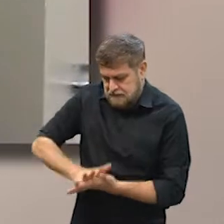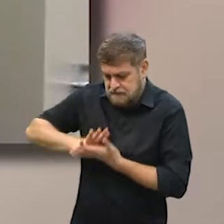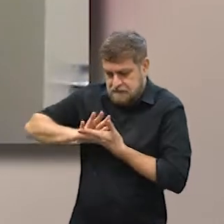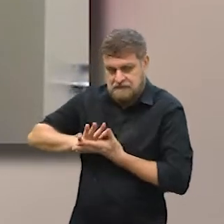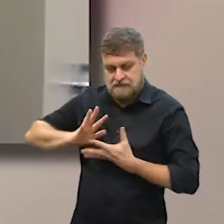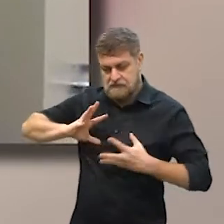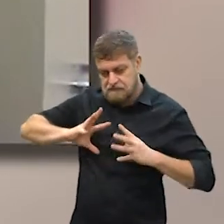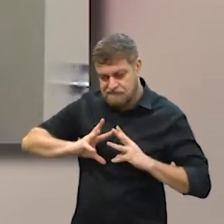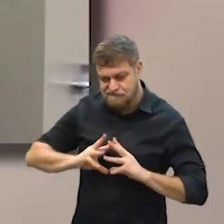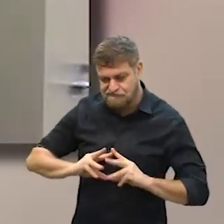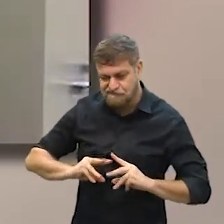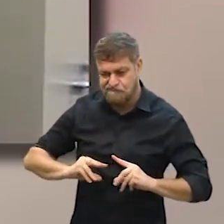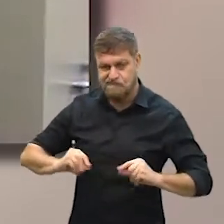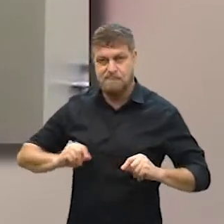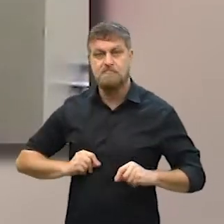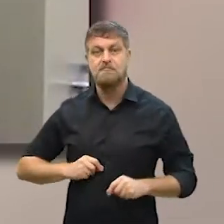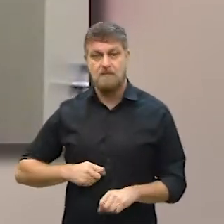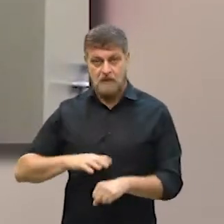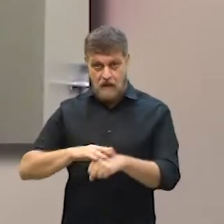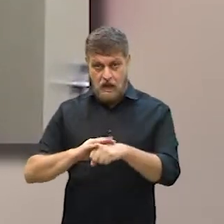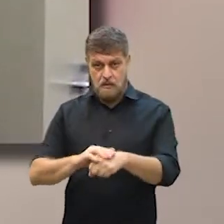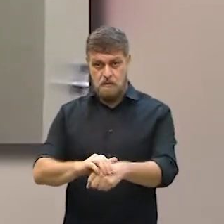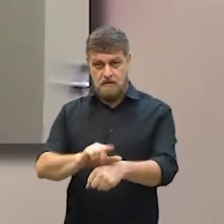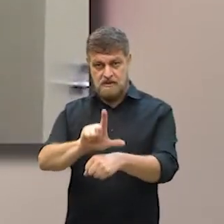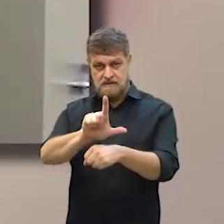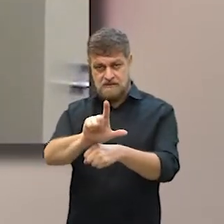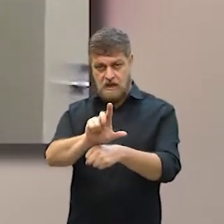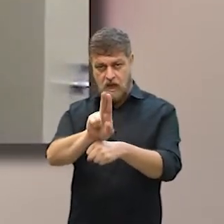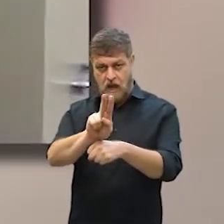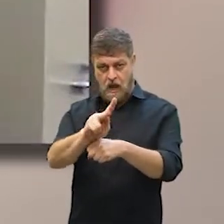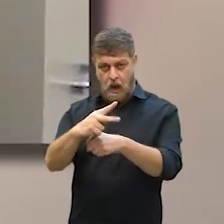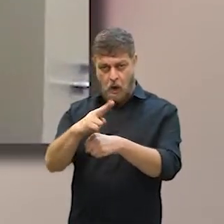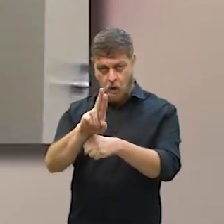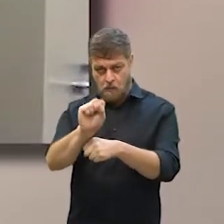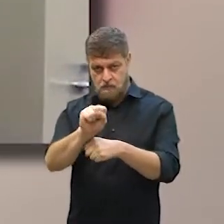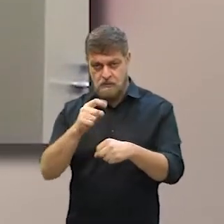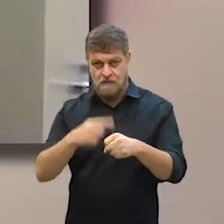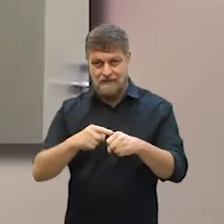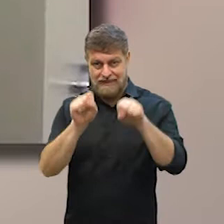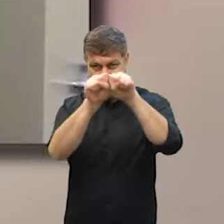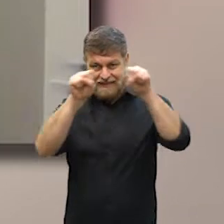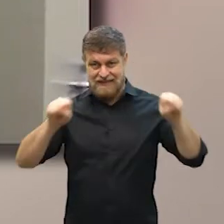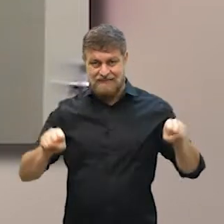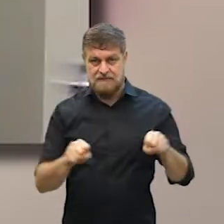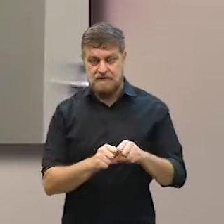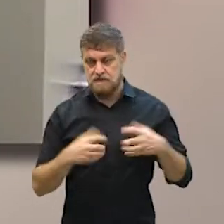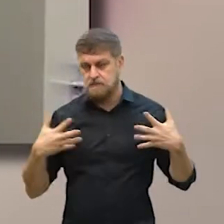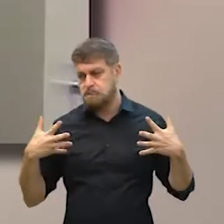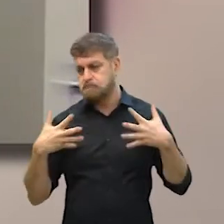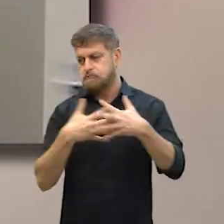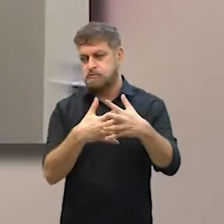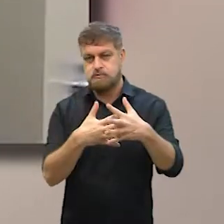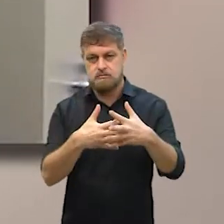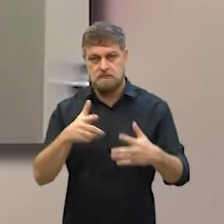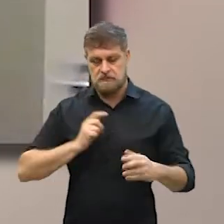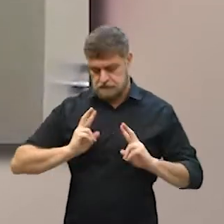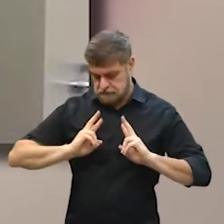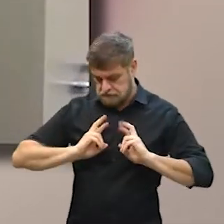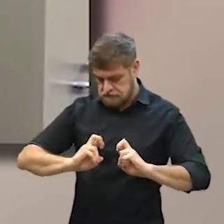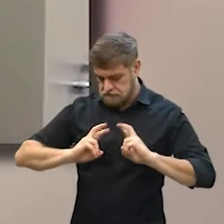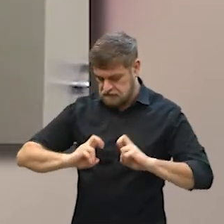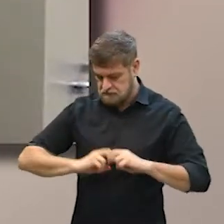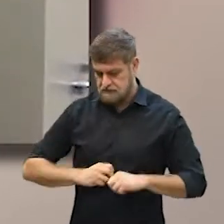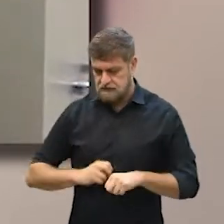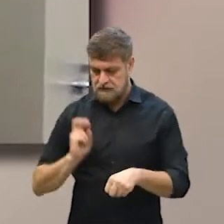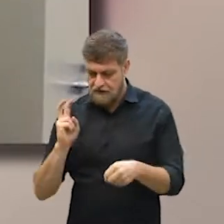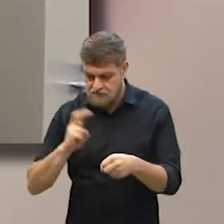podem ser afetados pelo lúpus eritematoso sistêmico por causa dessa quebra de tolerância que a gente chama tá quebra da capacidade